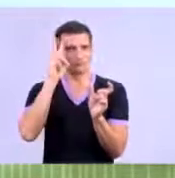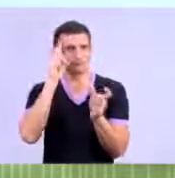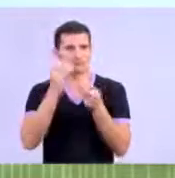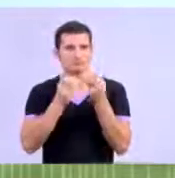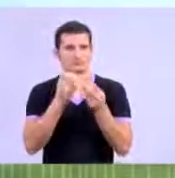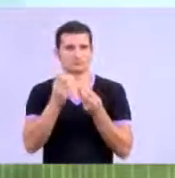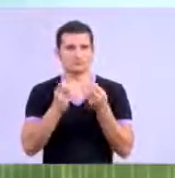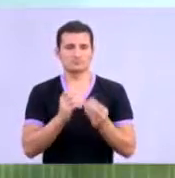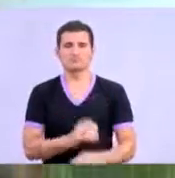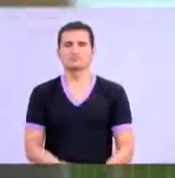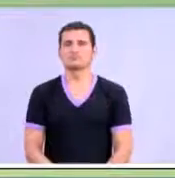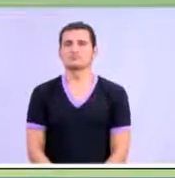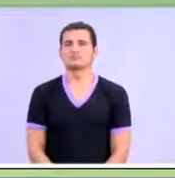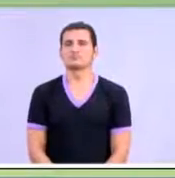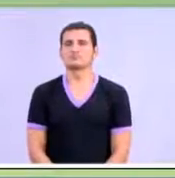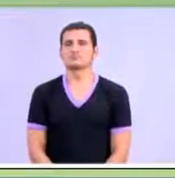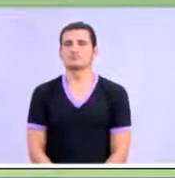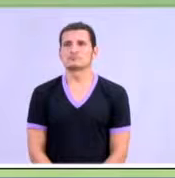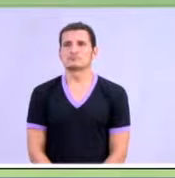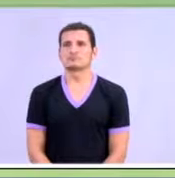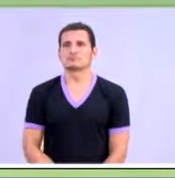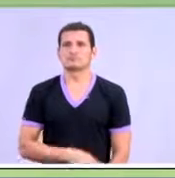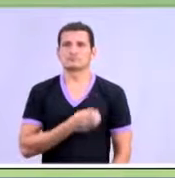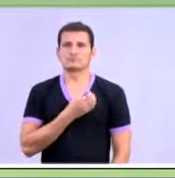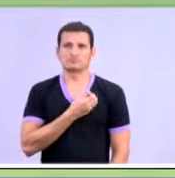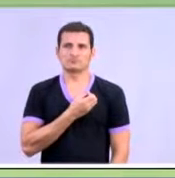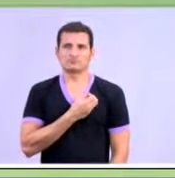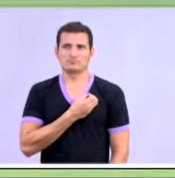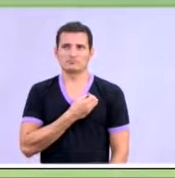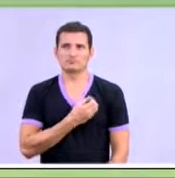isso? No caso do número,